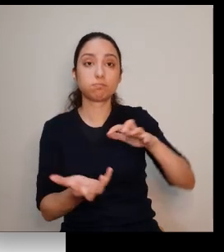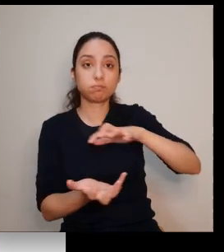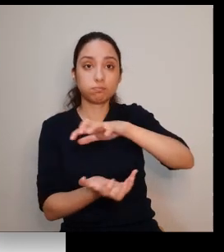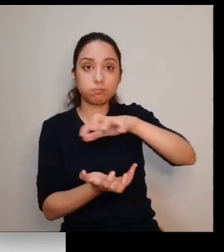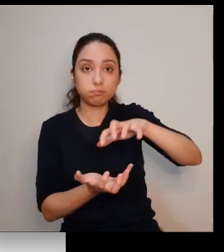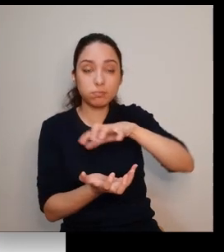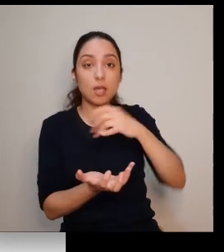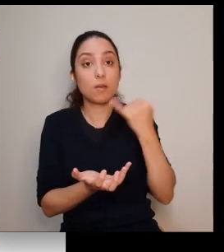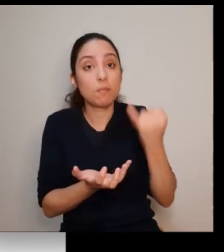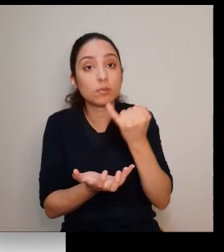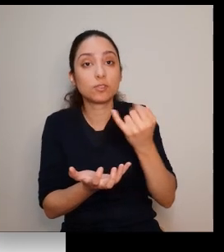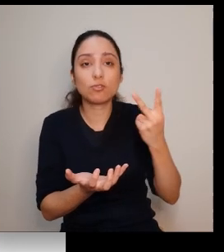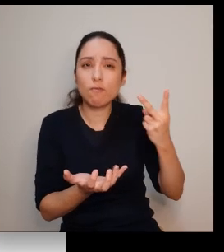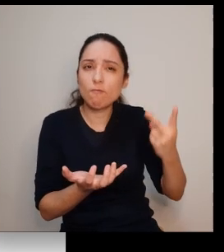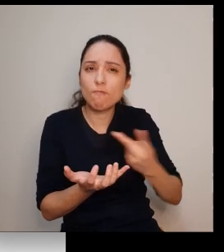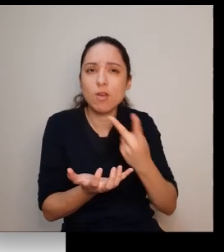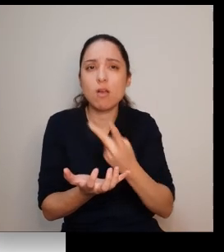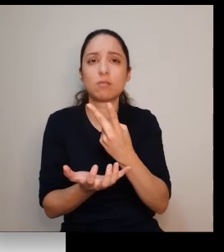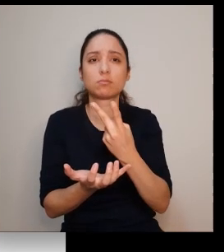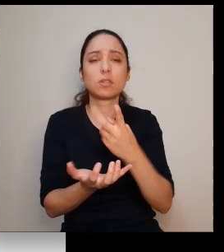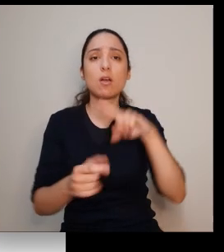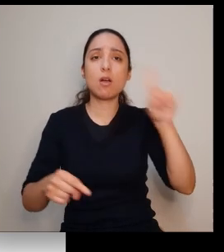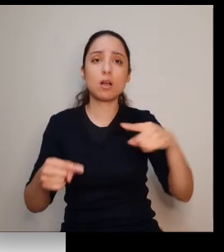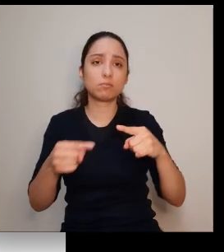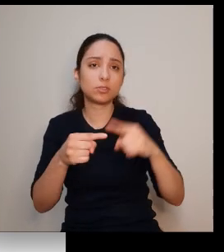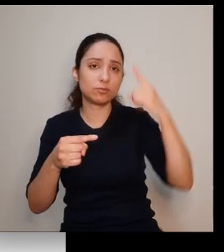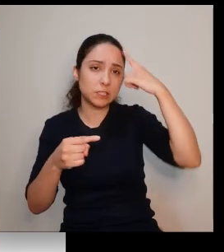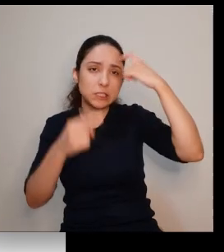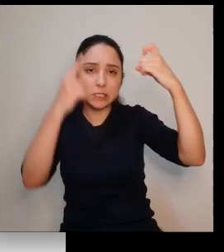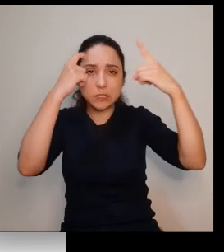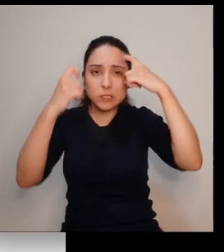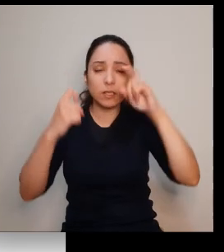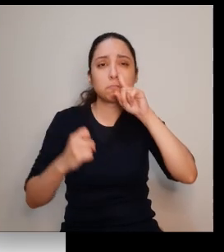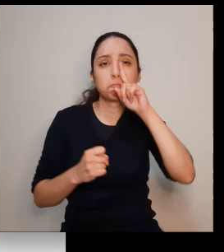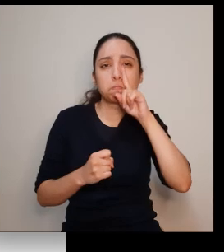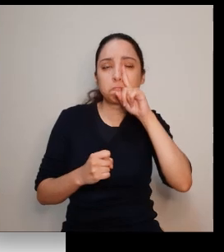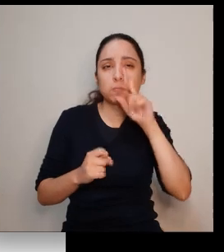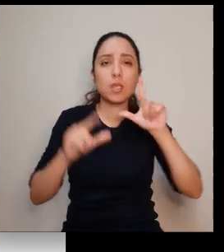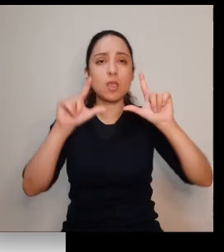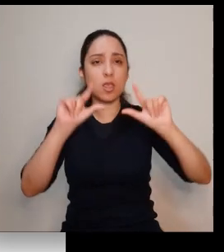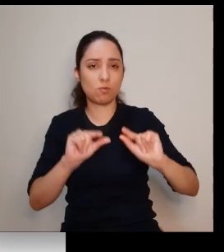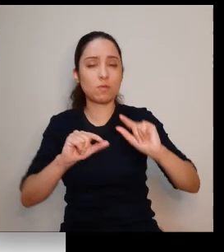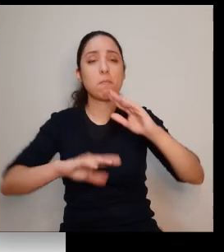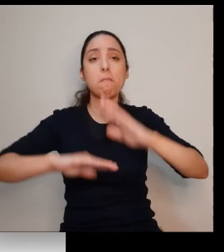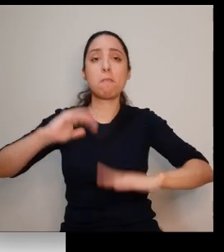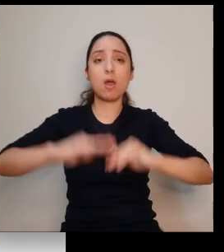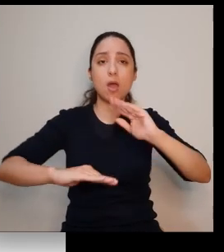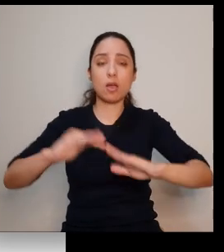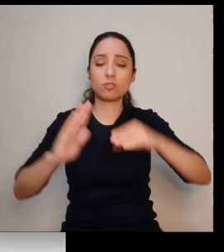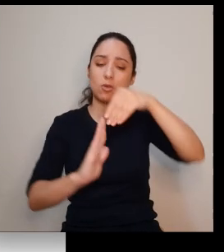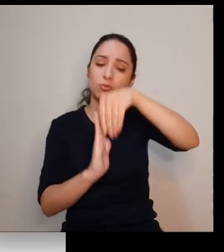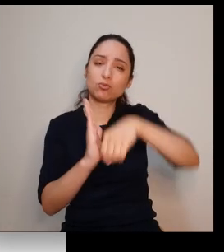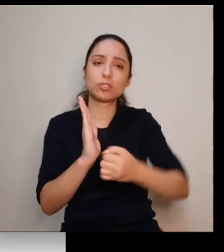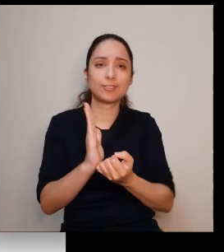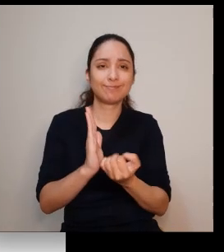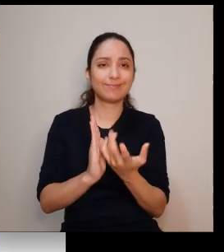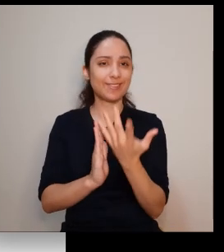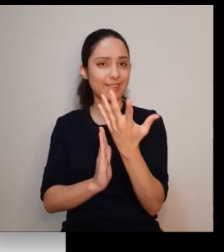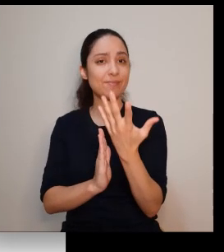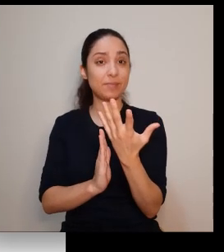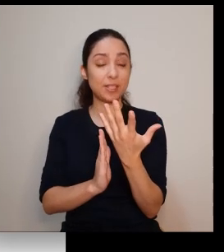é preciso valorizar os ecossistemas para pensar e implementar soluções de redução de riscos e desastres com base